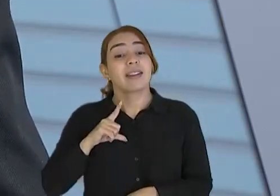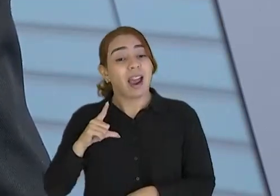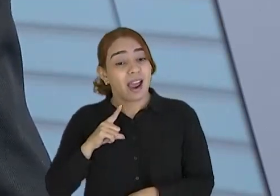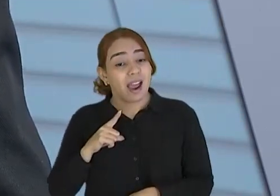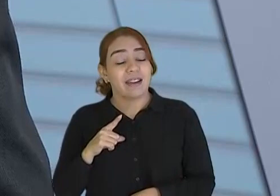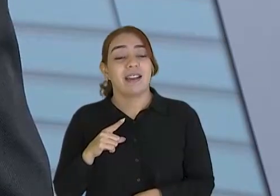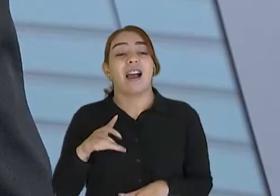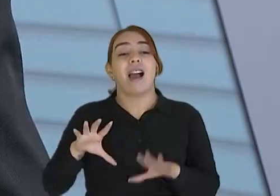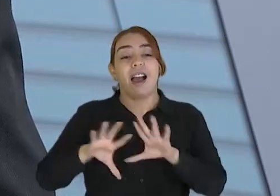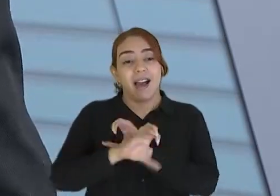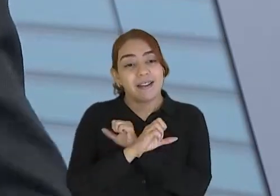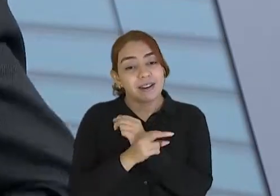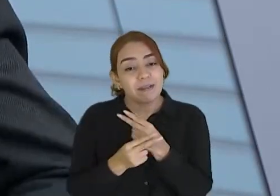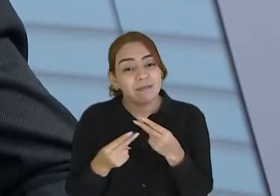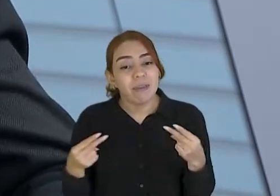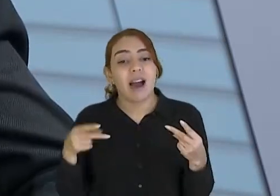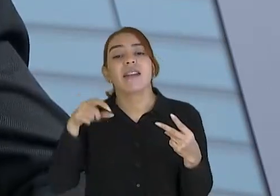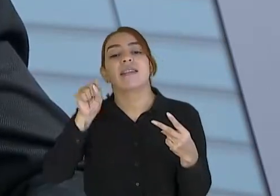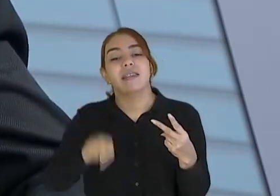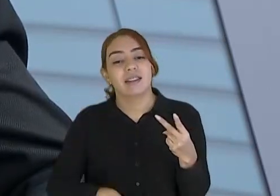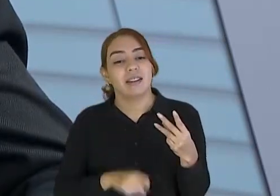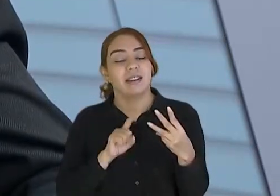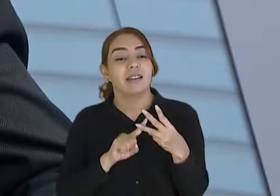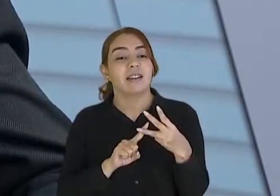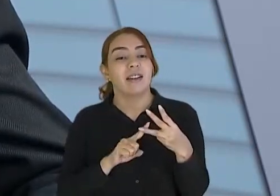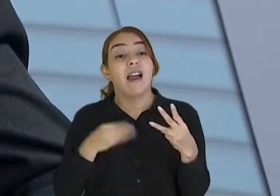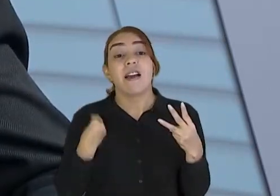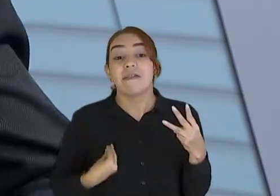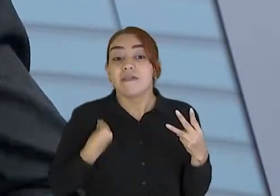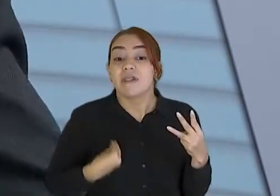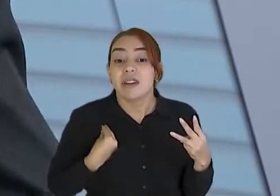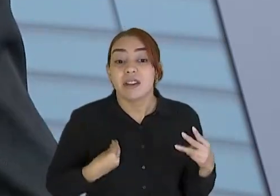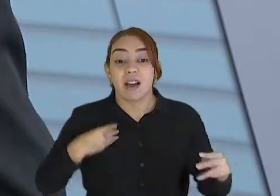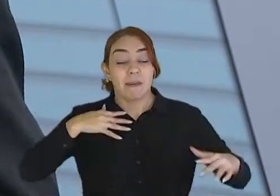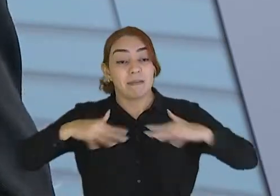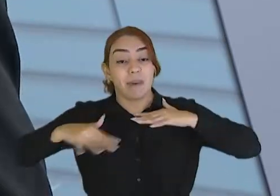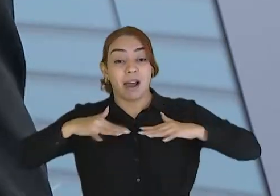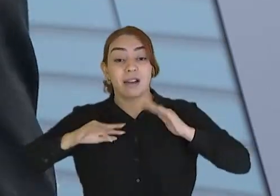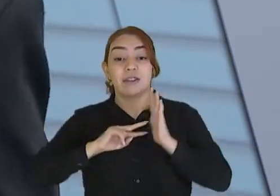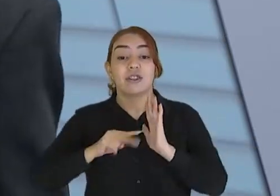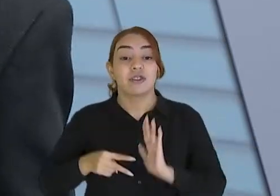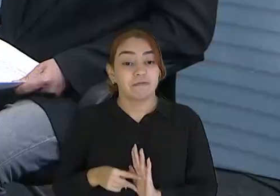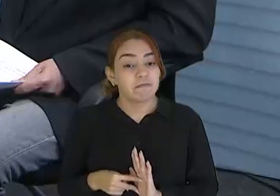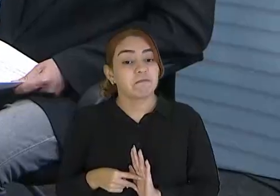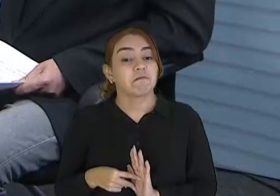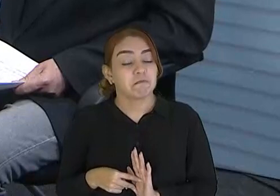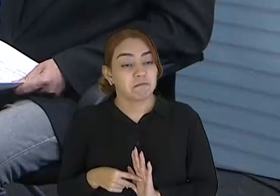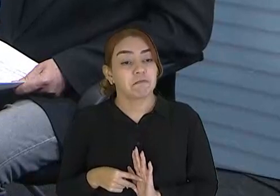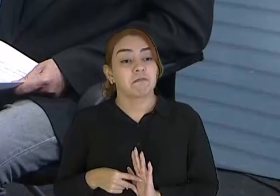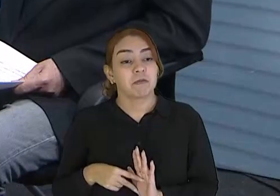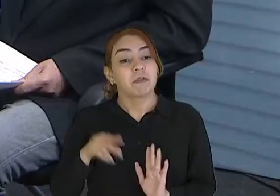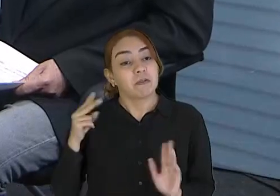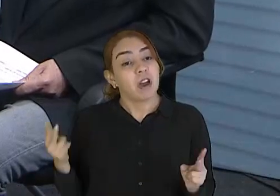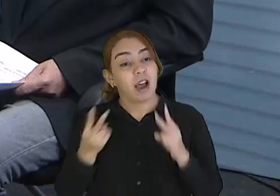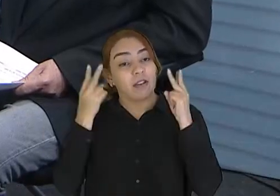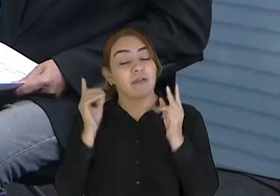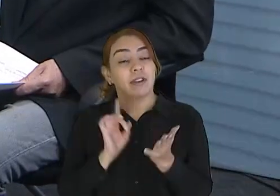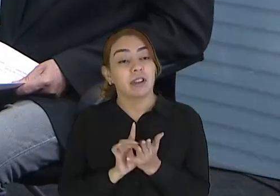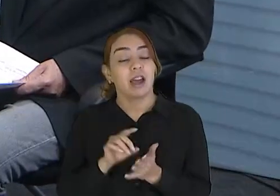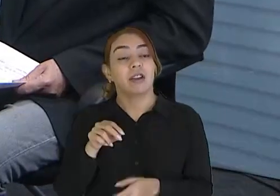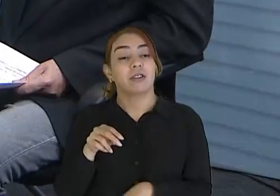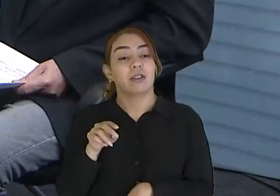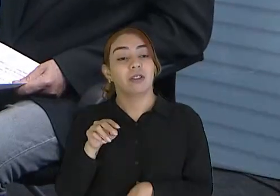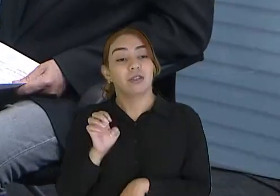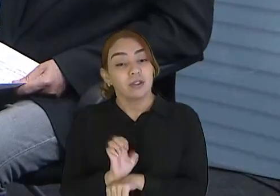de animais, enfim, que é uma coisa linda. E eu disse, pois isso aqui é no Ceará. As pessoas não têm a